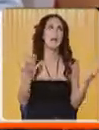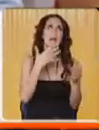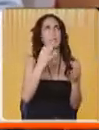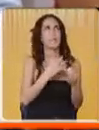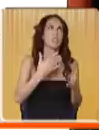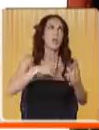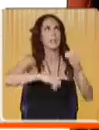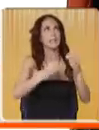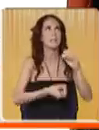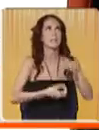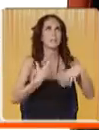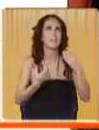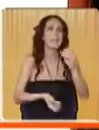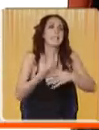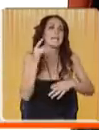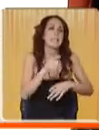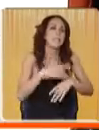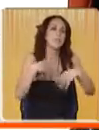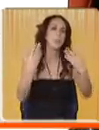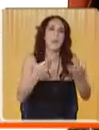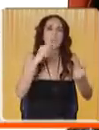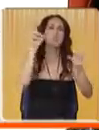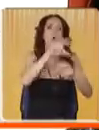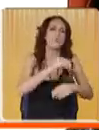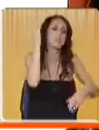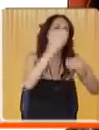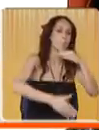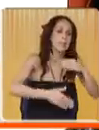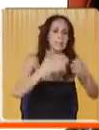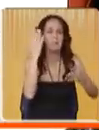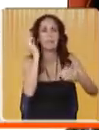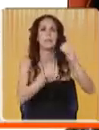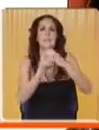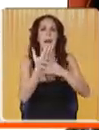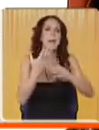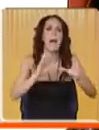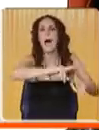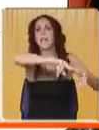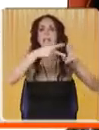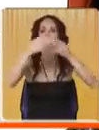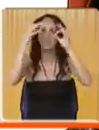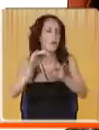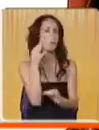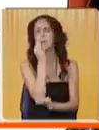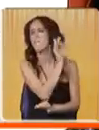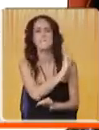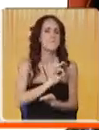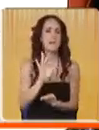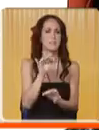muito enfim, muito repentina e fez uma alteração